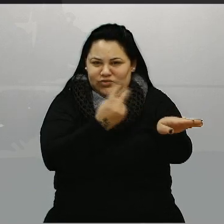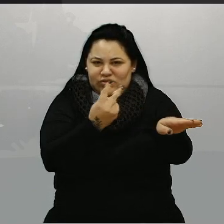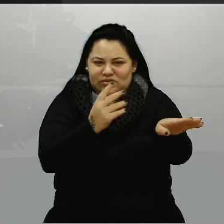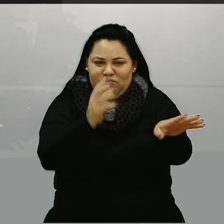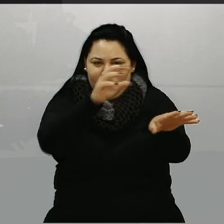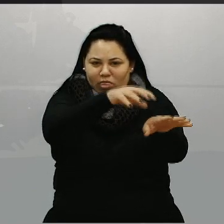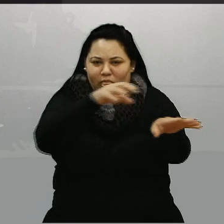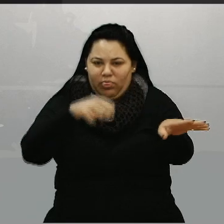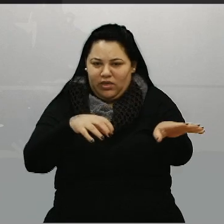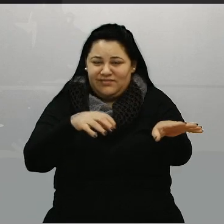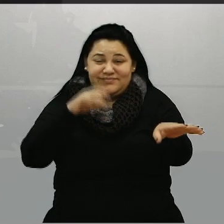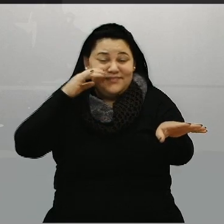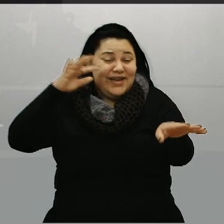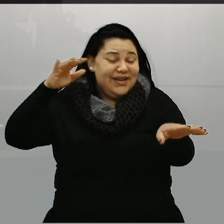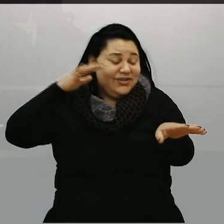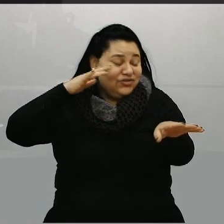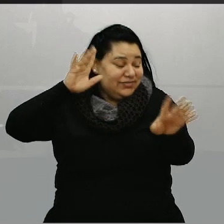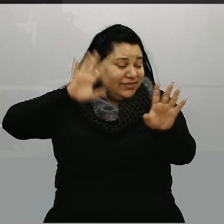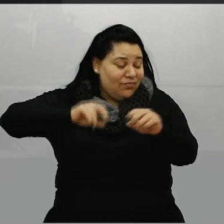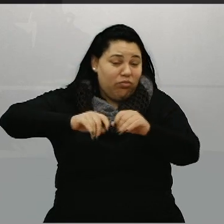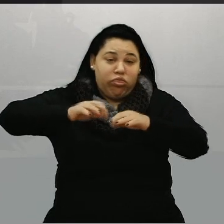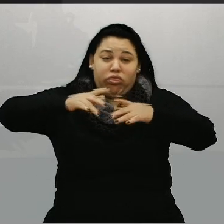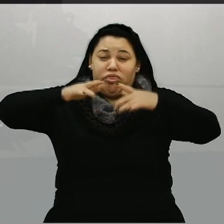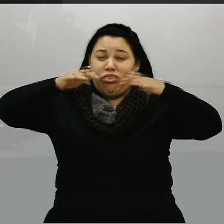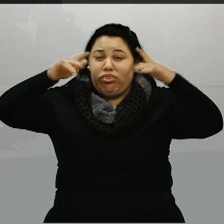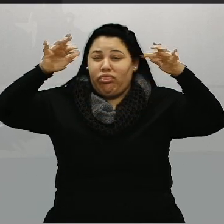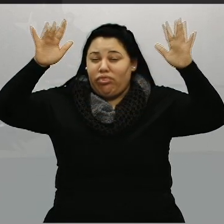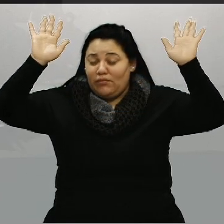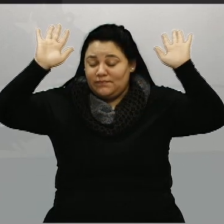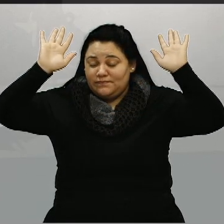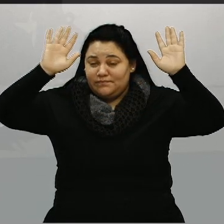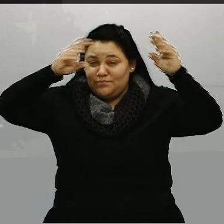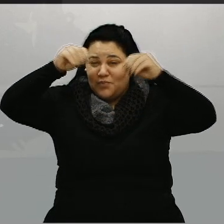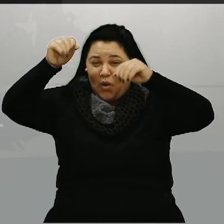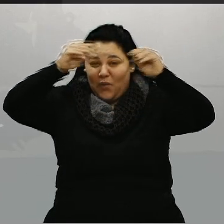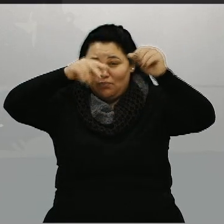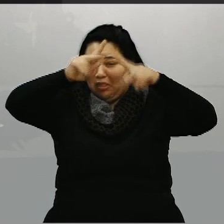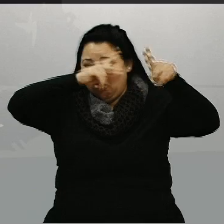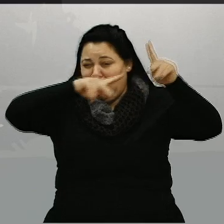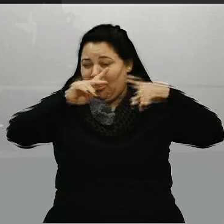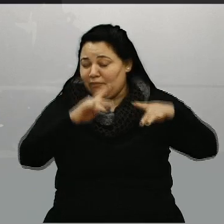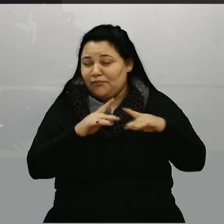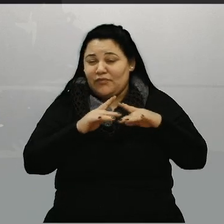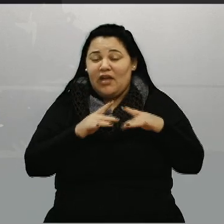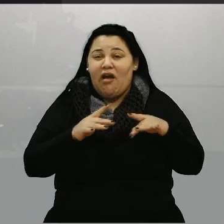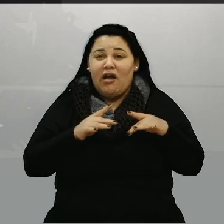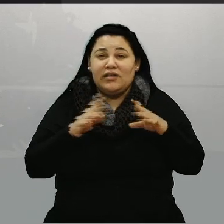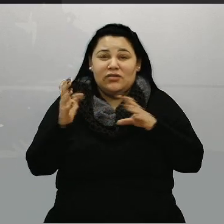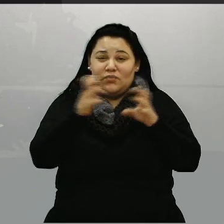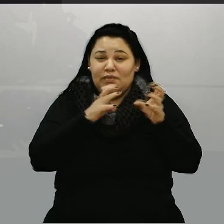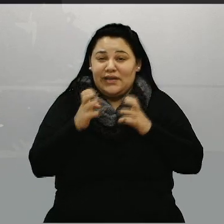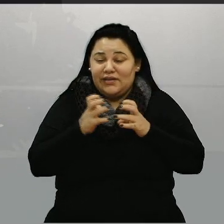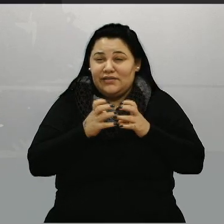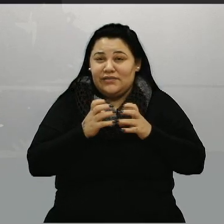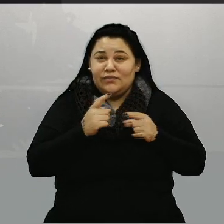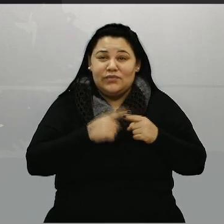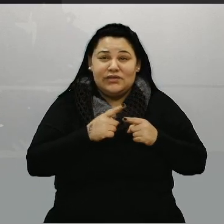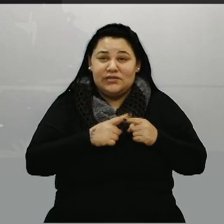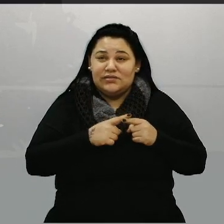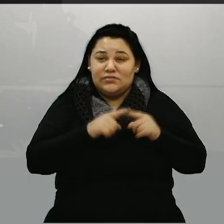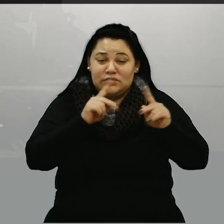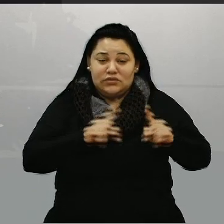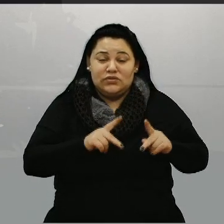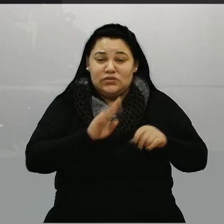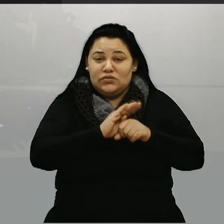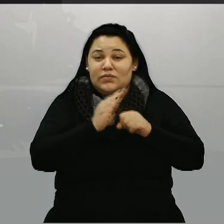poeira que ele levantou, aí tá dando um atrito não desejado entre os comerciantes do bairro. Mas